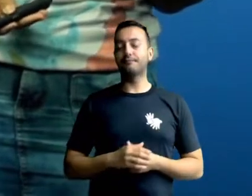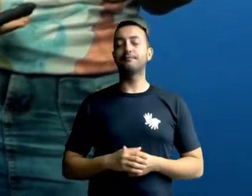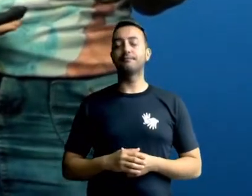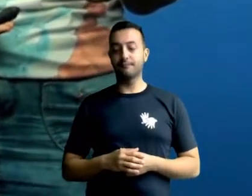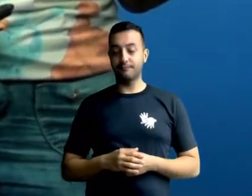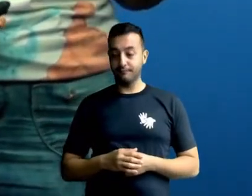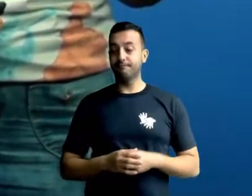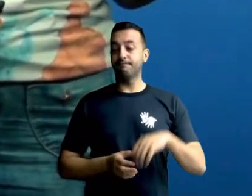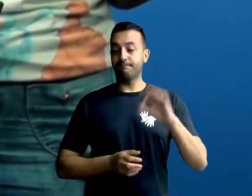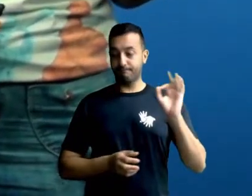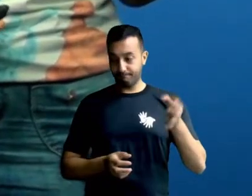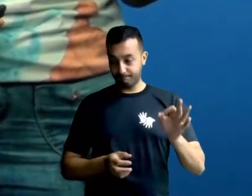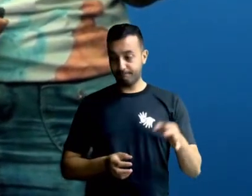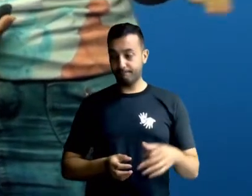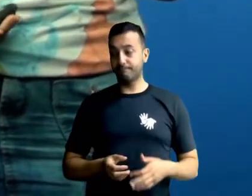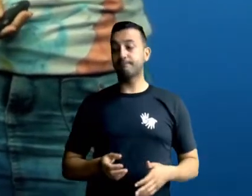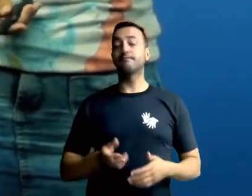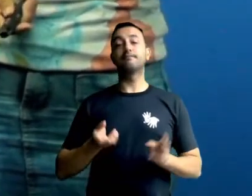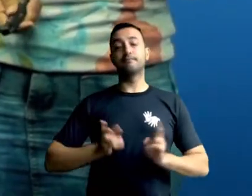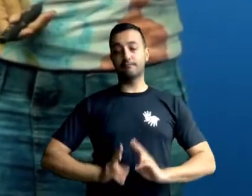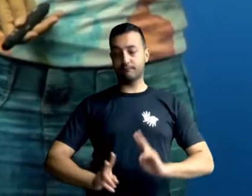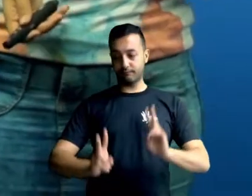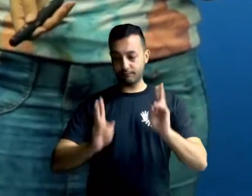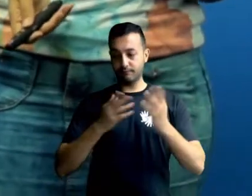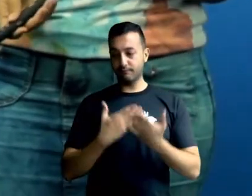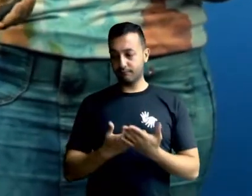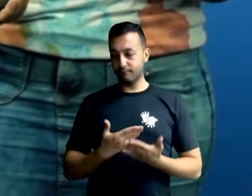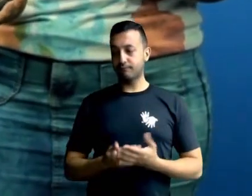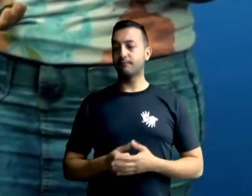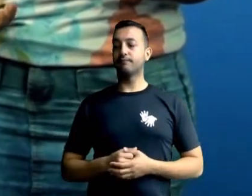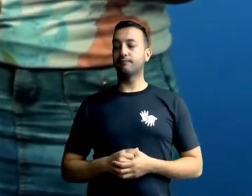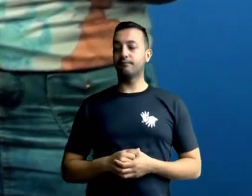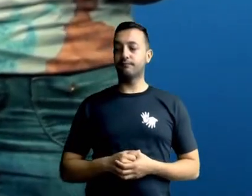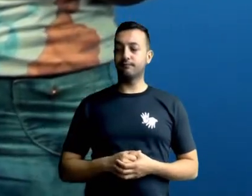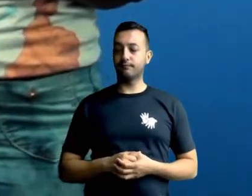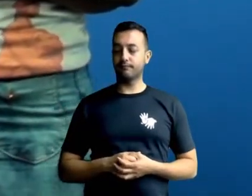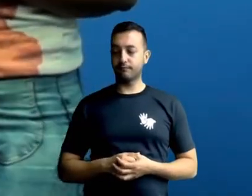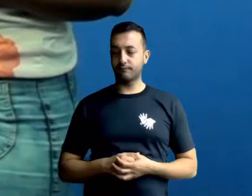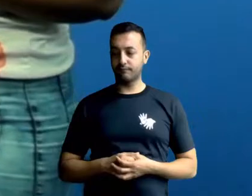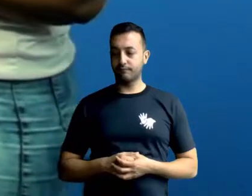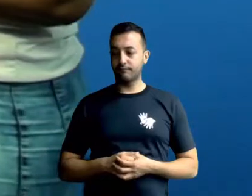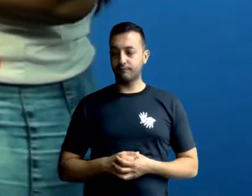os outros. Isso mesmo. Então, vamos dar prosseguimento à nossa aulinha.